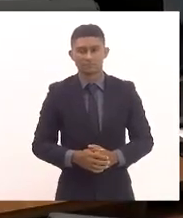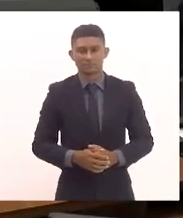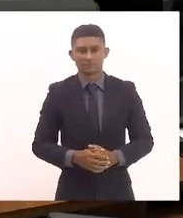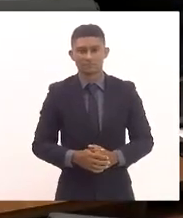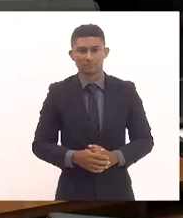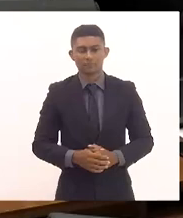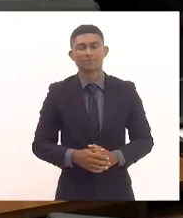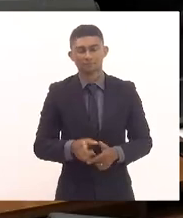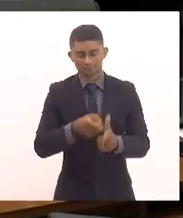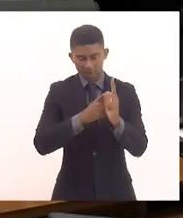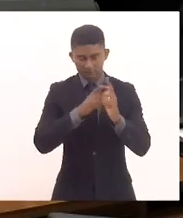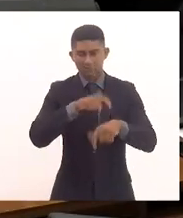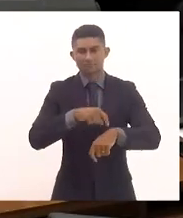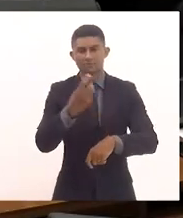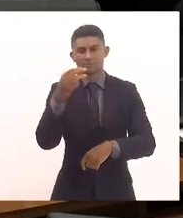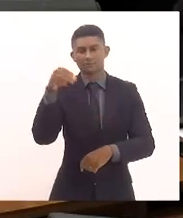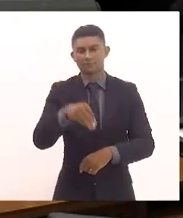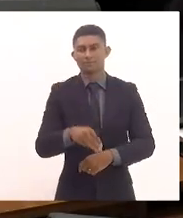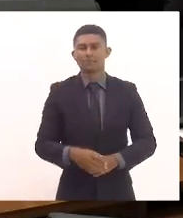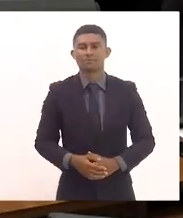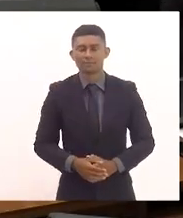suspende. Suspende o trabalho por 3 minutos.